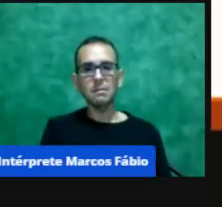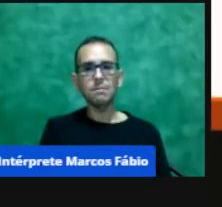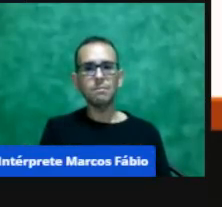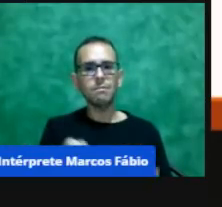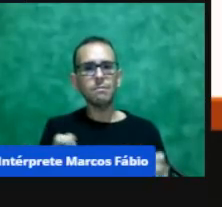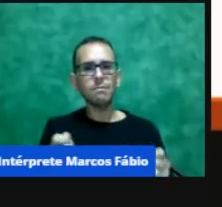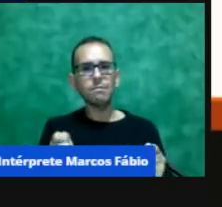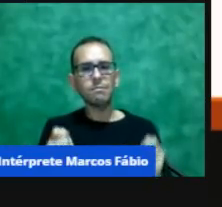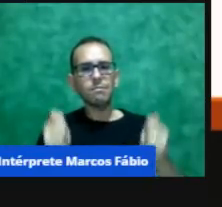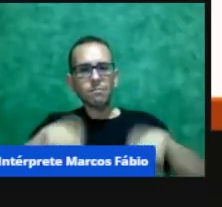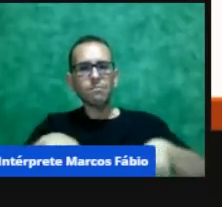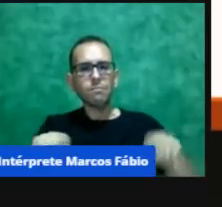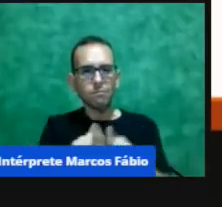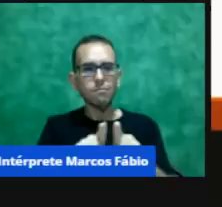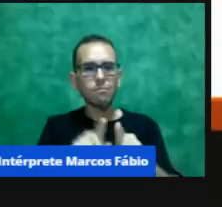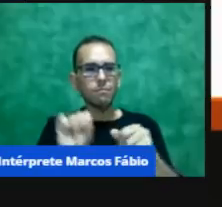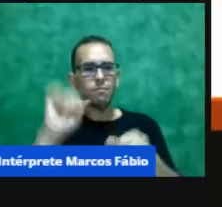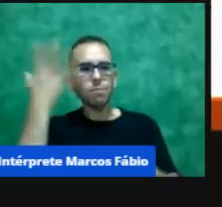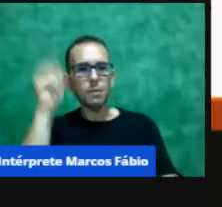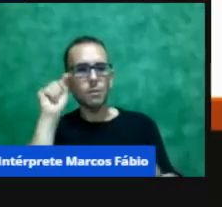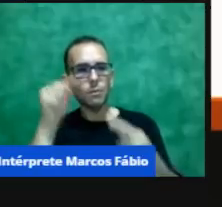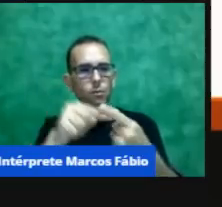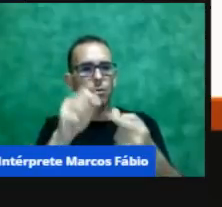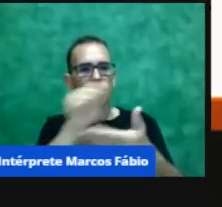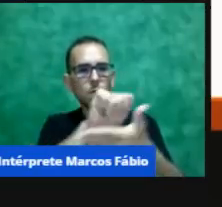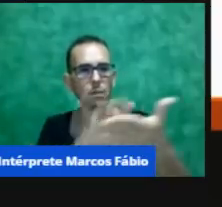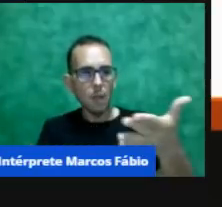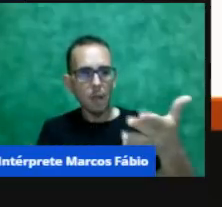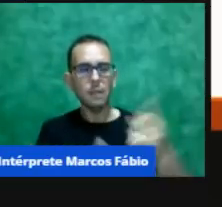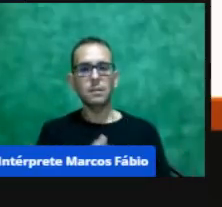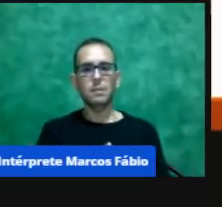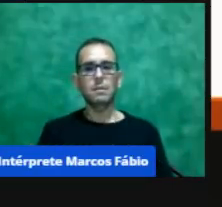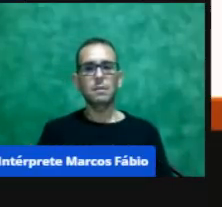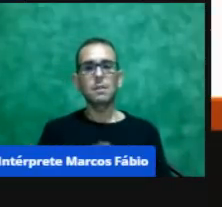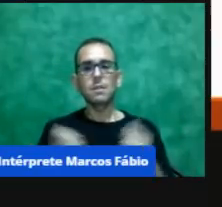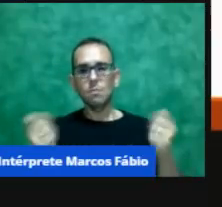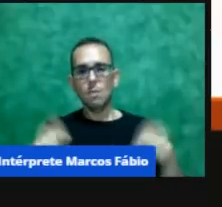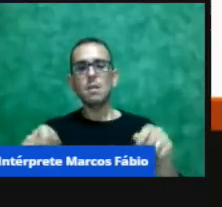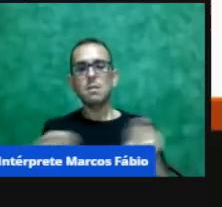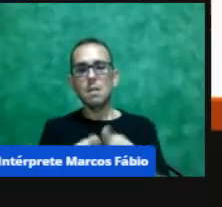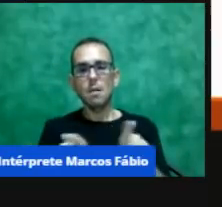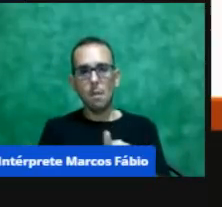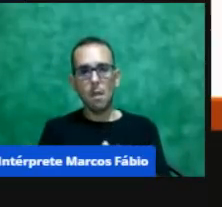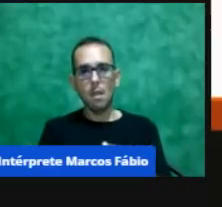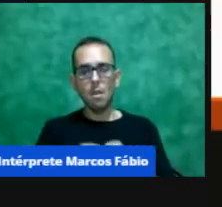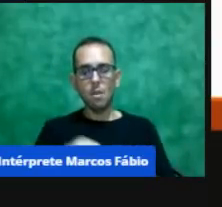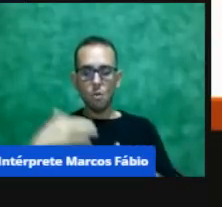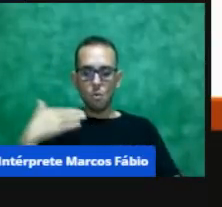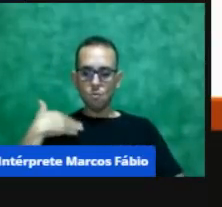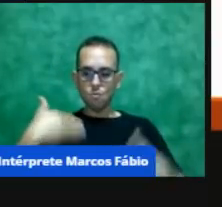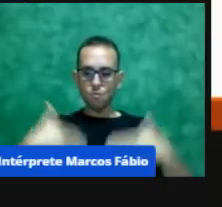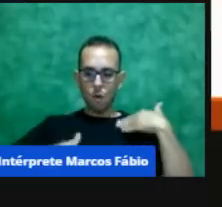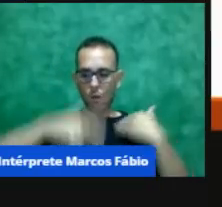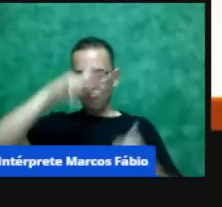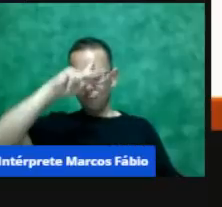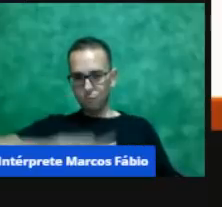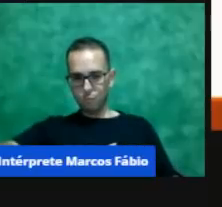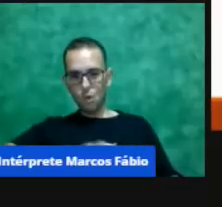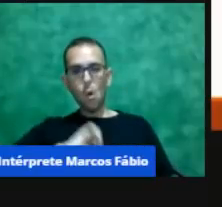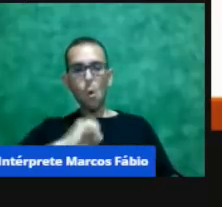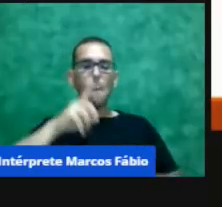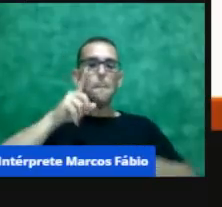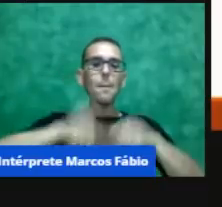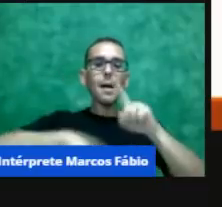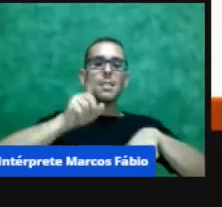realizando essas atividades. Então a gente sempre tenta realizar as atividades com o próprio corpo, né? Ou com materiais